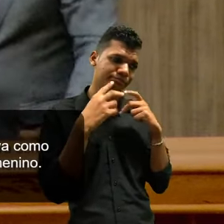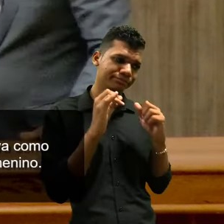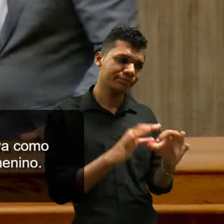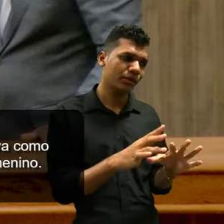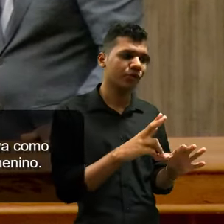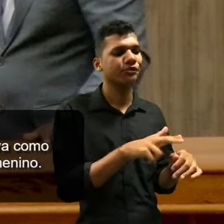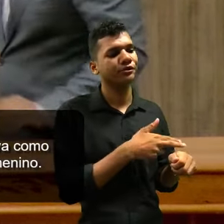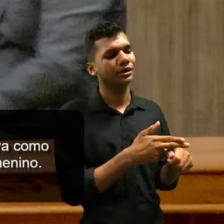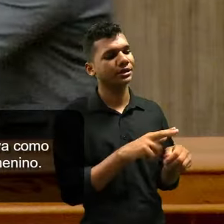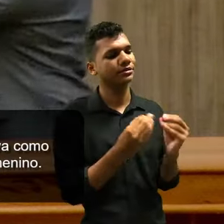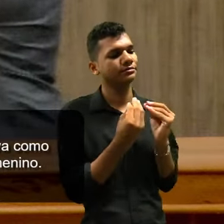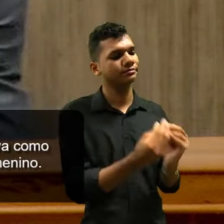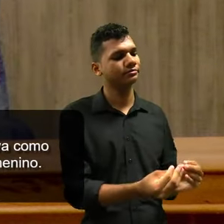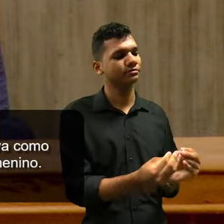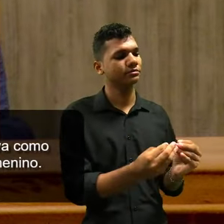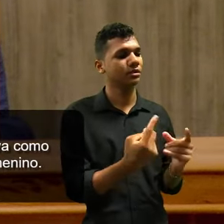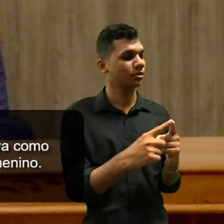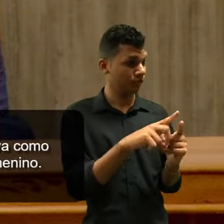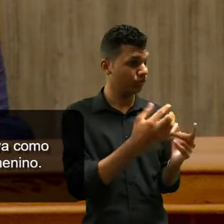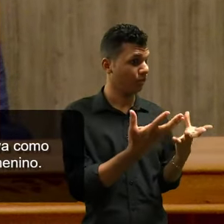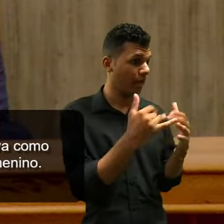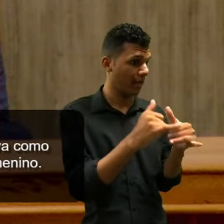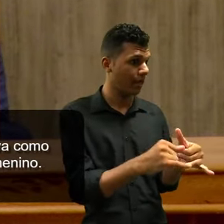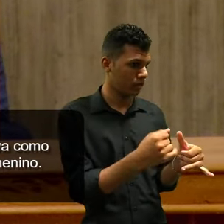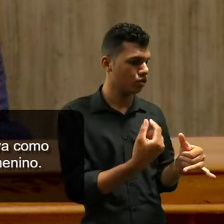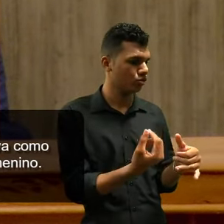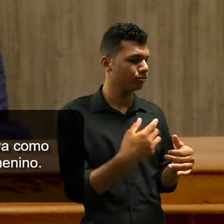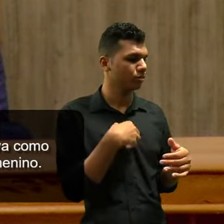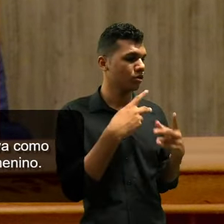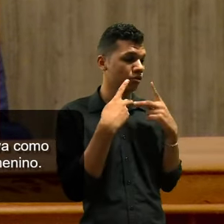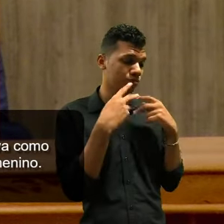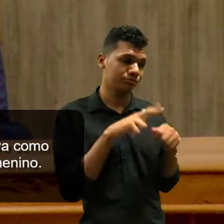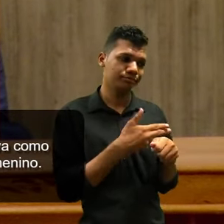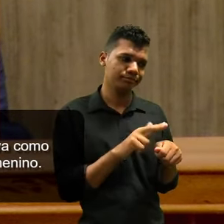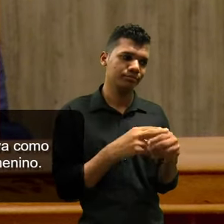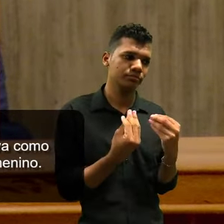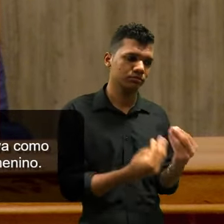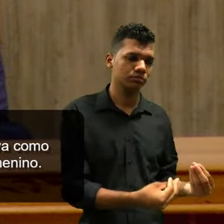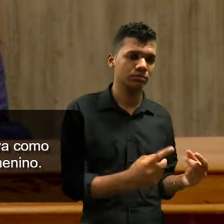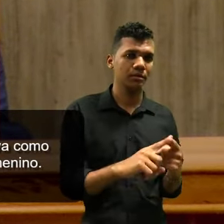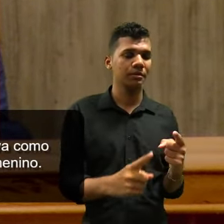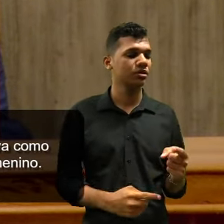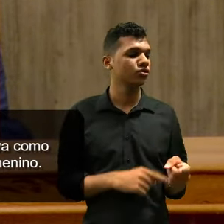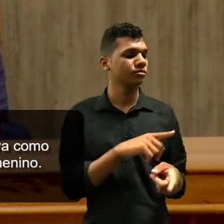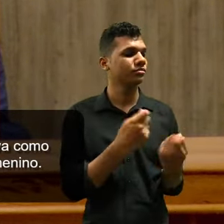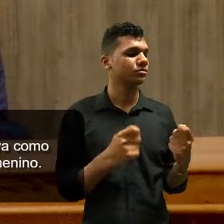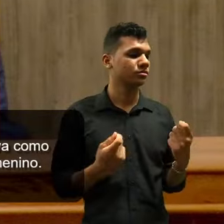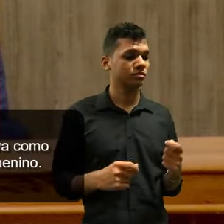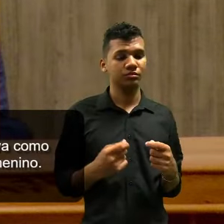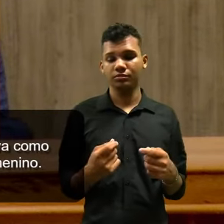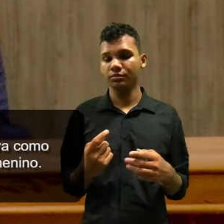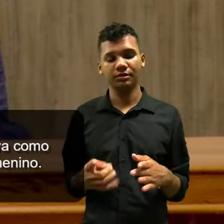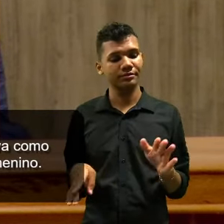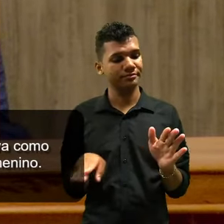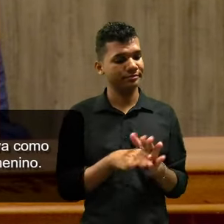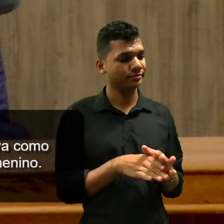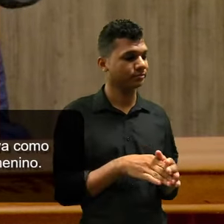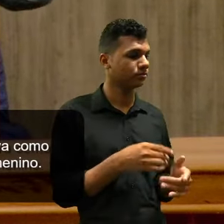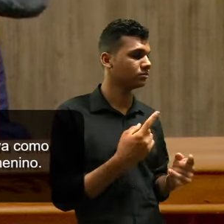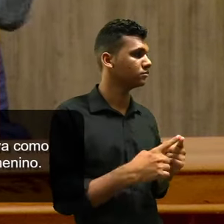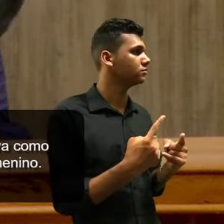prosperidade tu fica aqui eu te dou o pirulito da prosperidade é assim ou não é toda hora tu tem que chegar para ele com